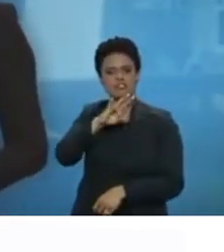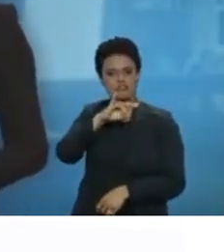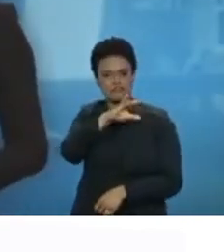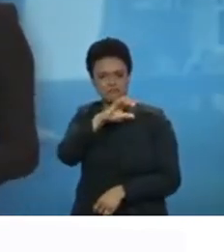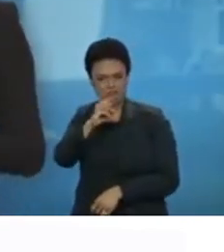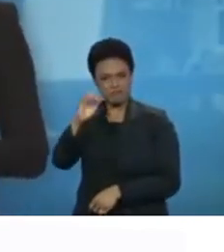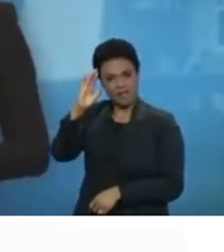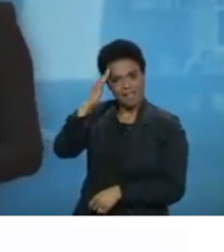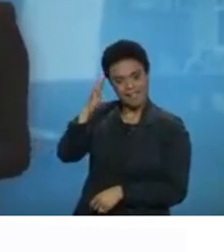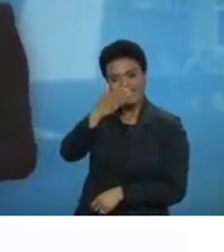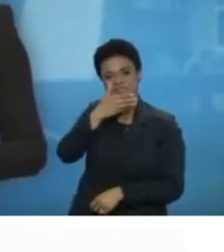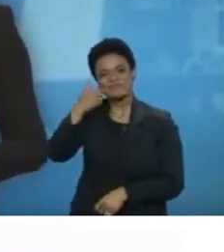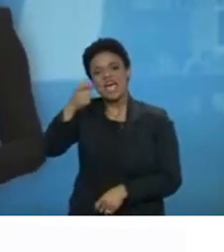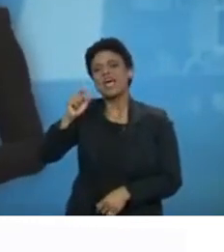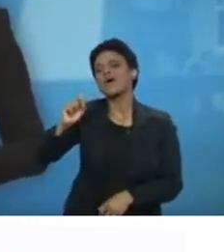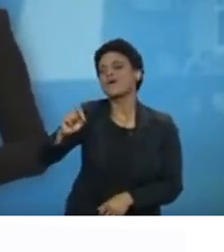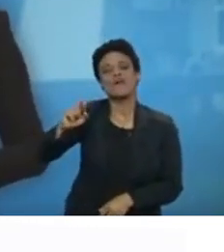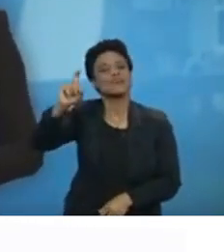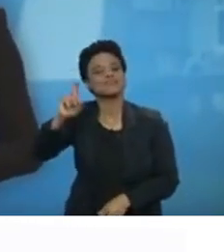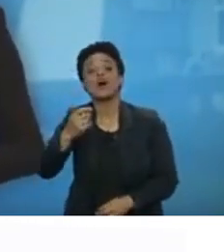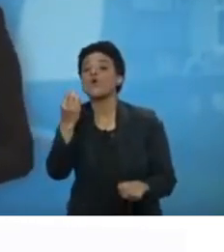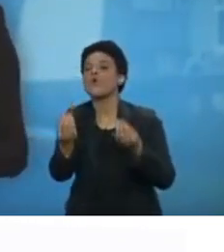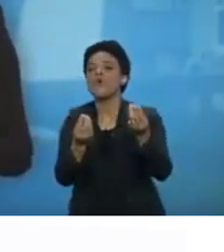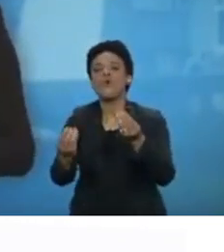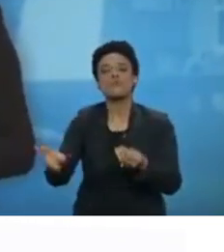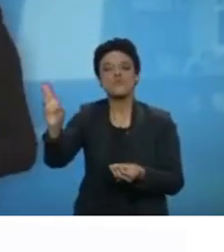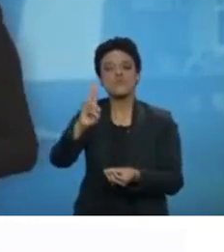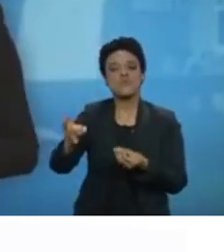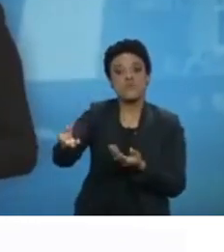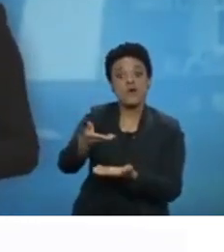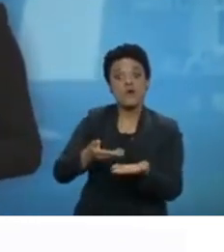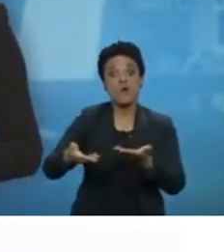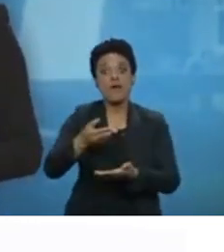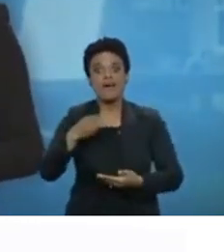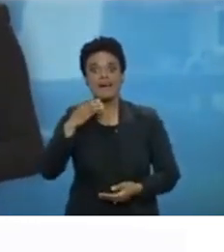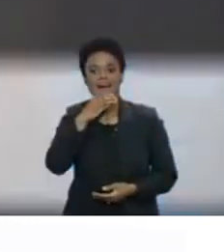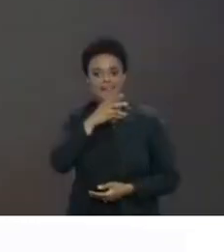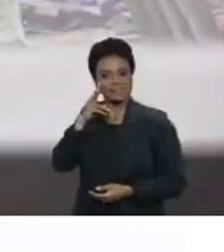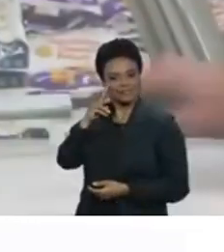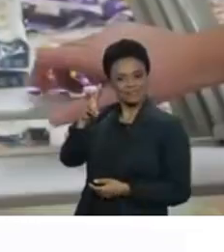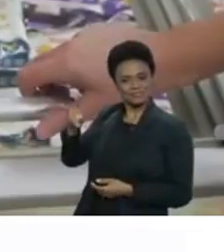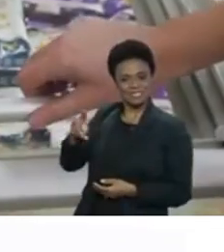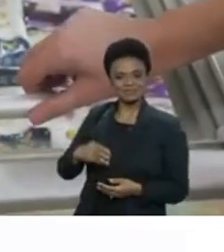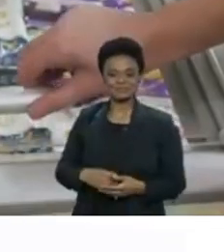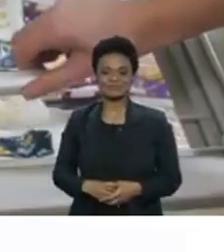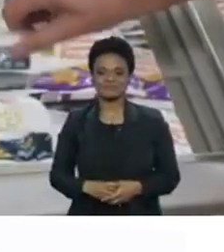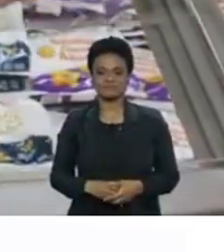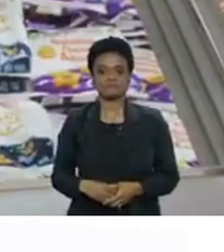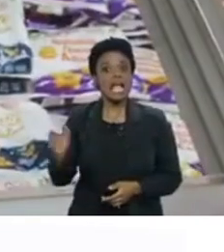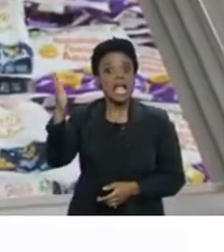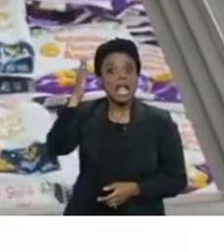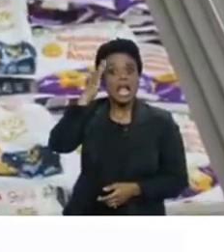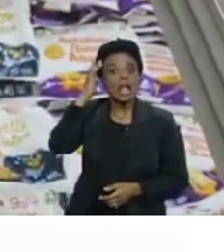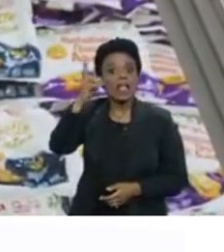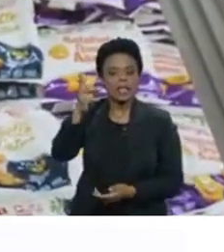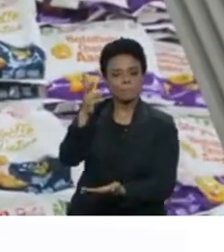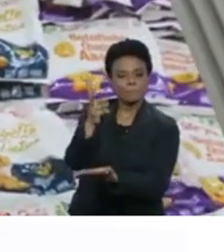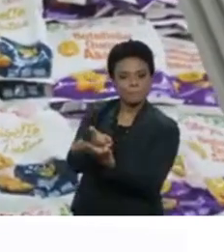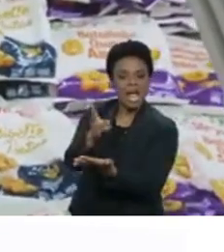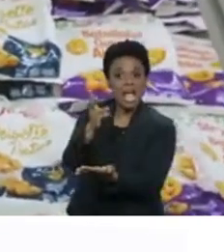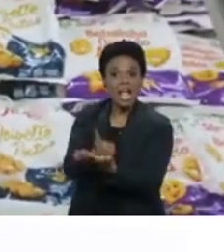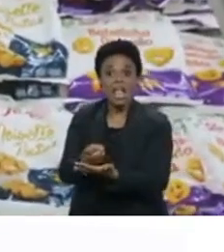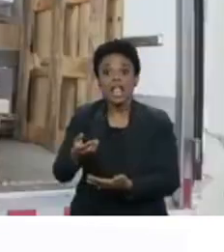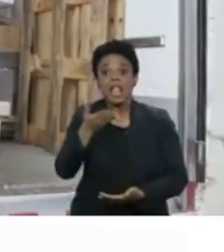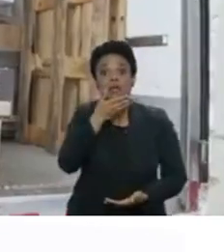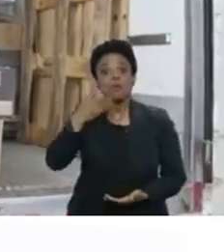entender melhor o que são e quais as aplicações para os trocadores de calor. Acompanhe. Sabemos que para manter a qualidade dos